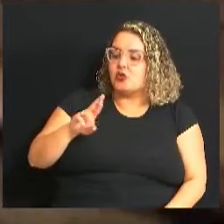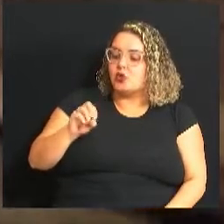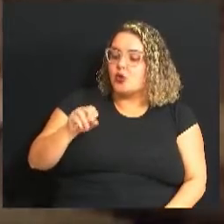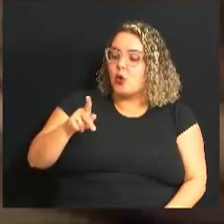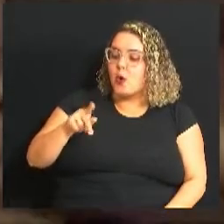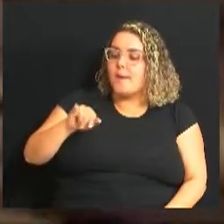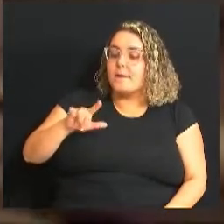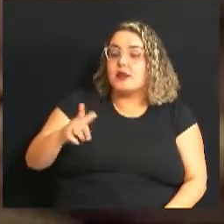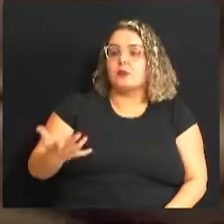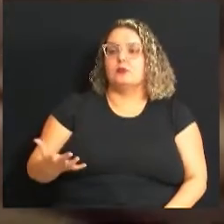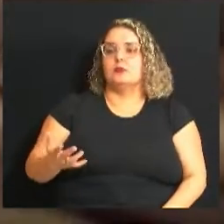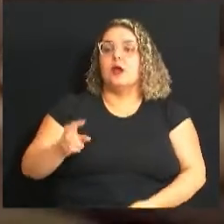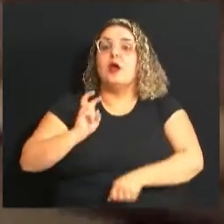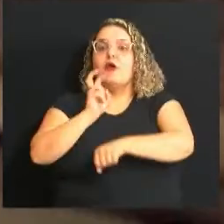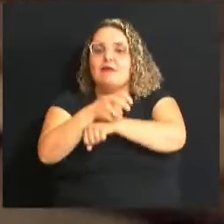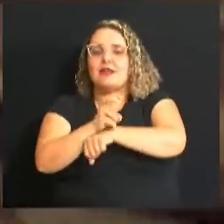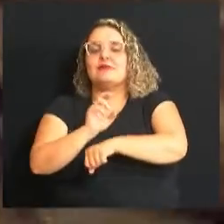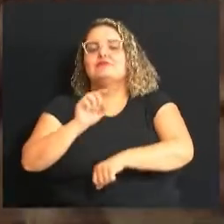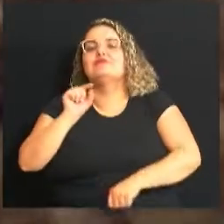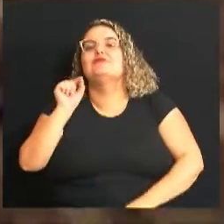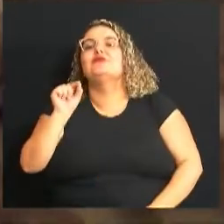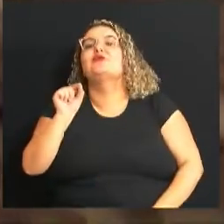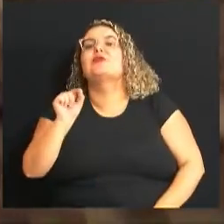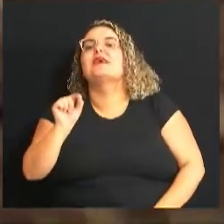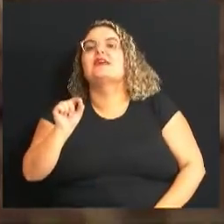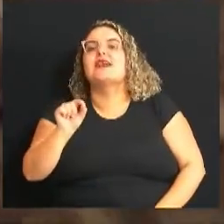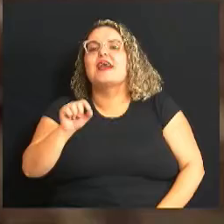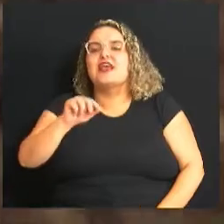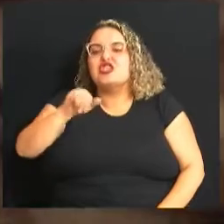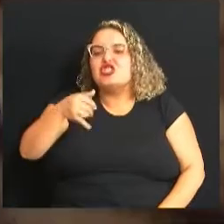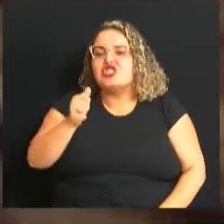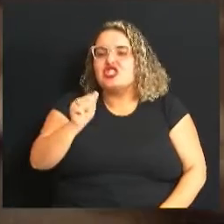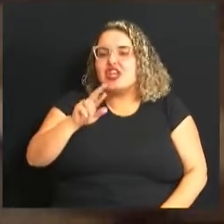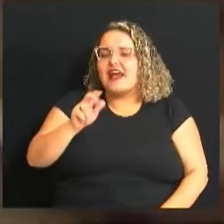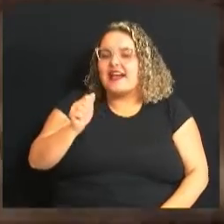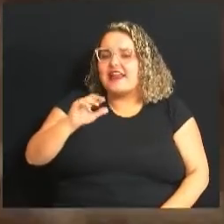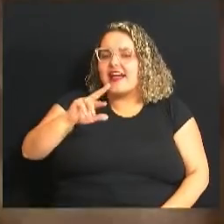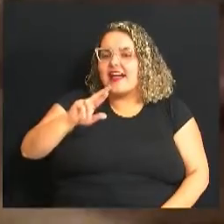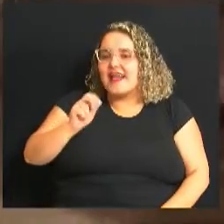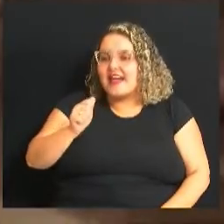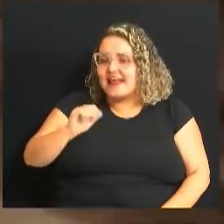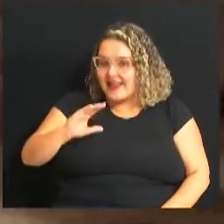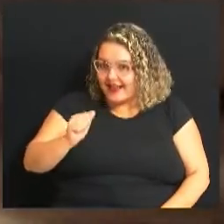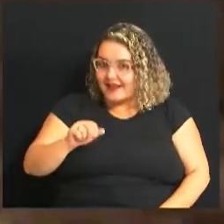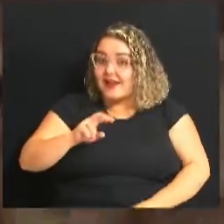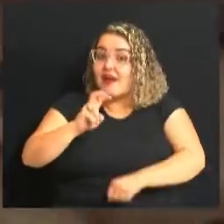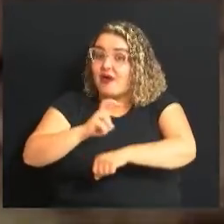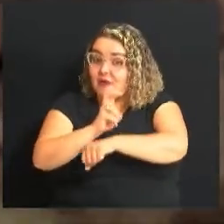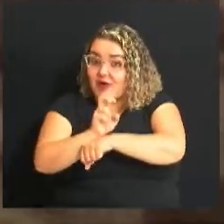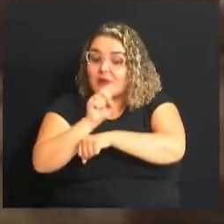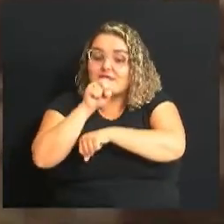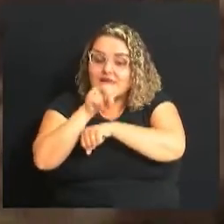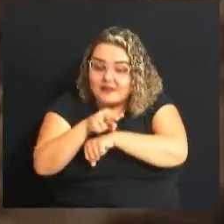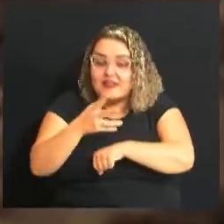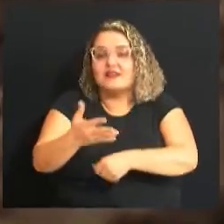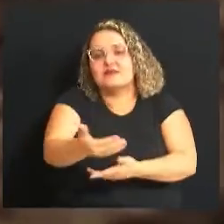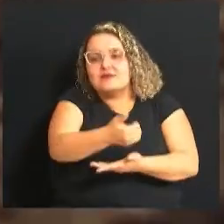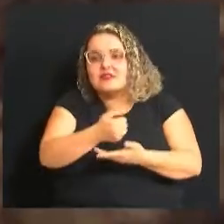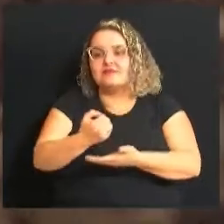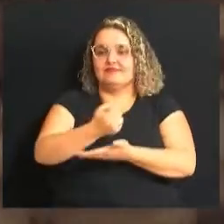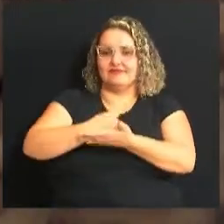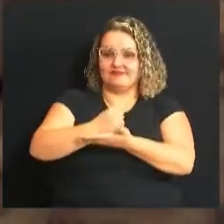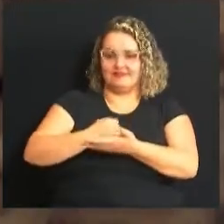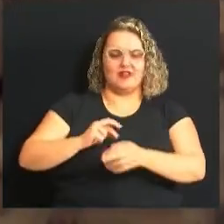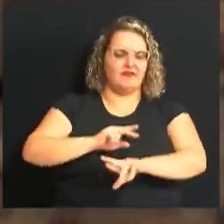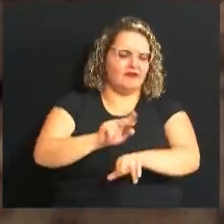da jararaca. E nós temos, pelo mundo todo, uma quantidade grande de pesquisas sobre os venenos animais.